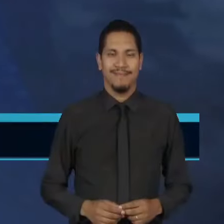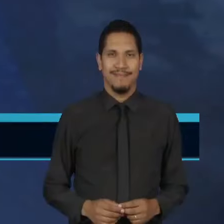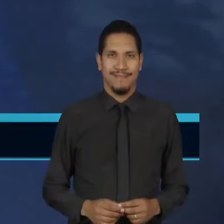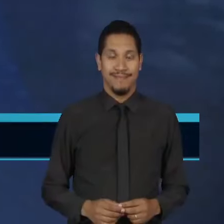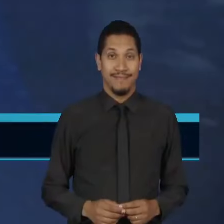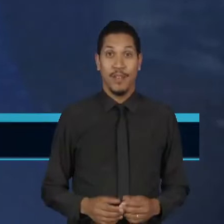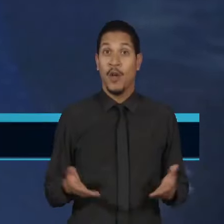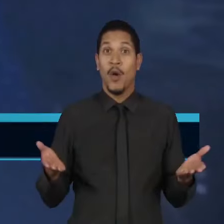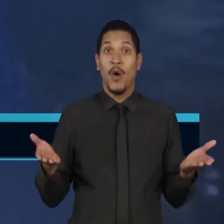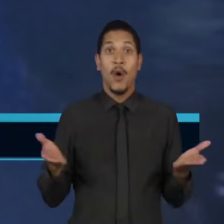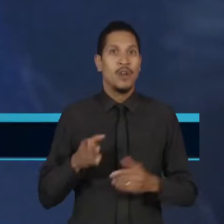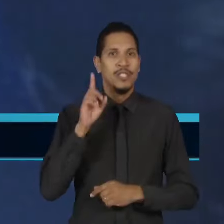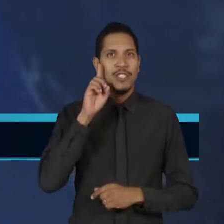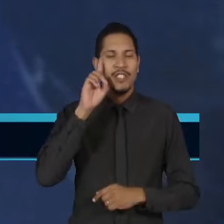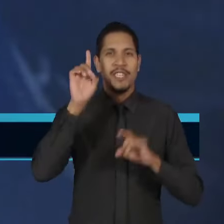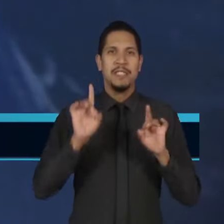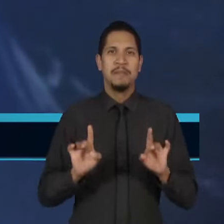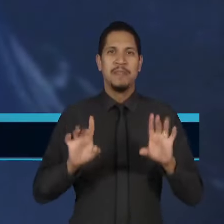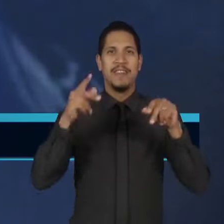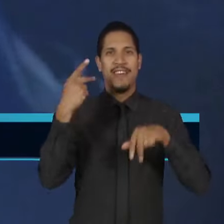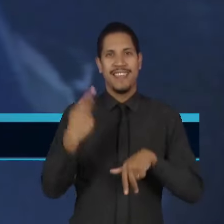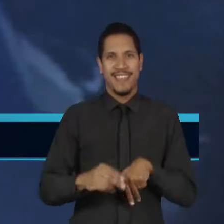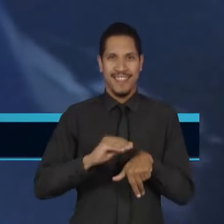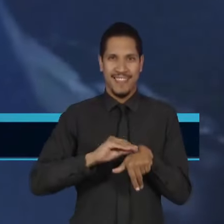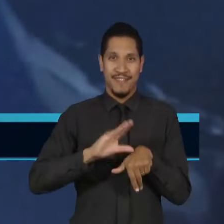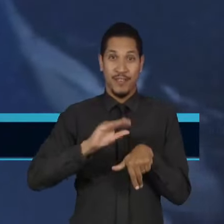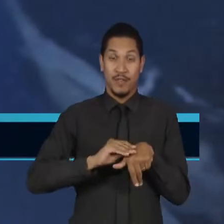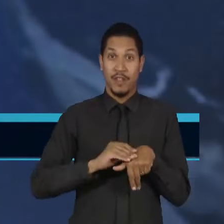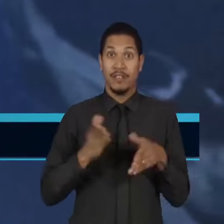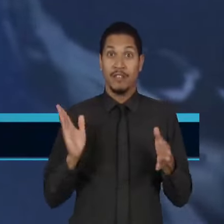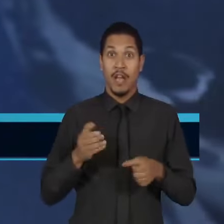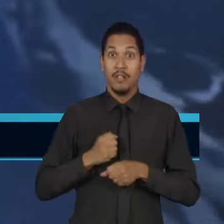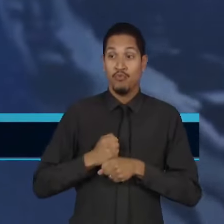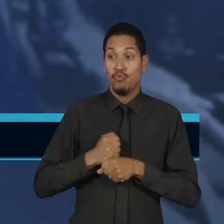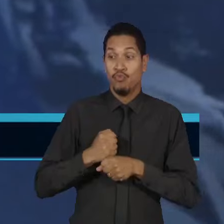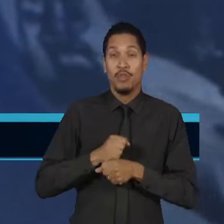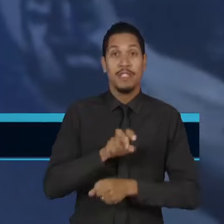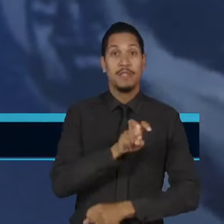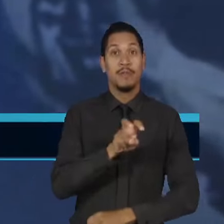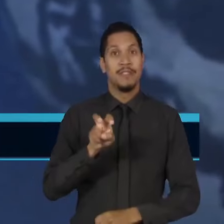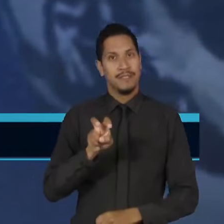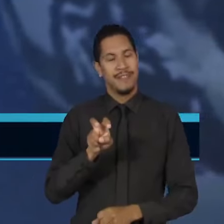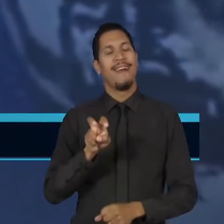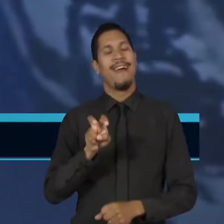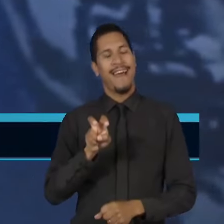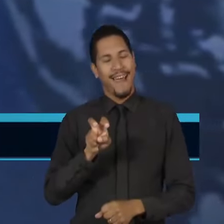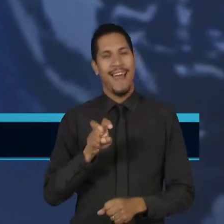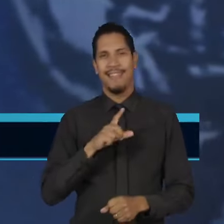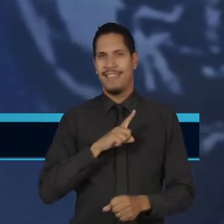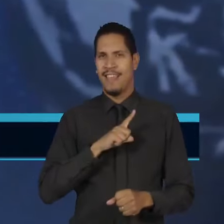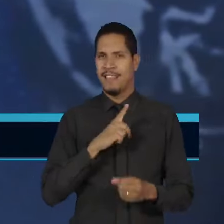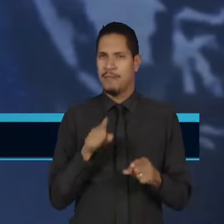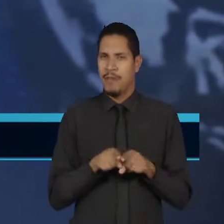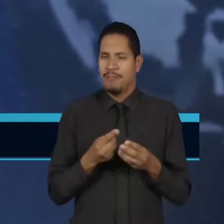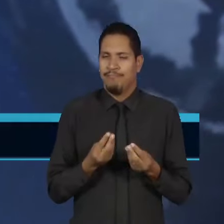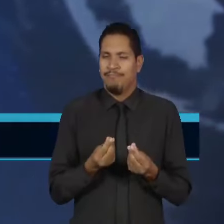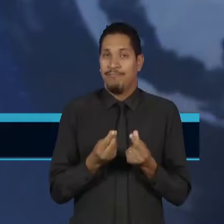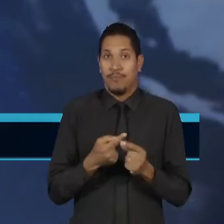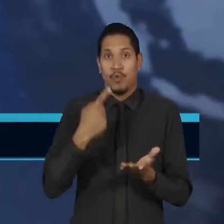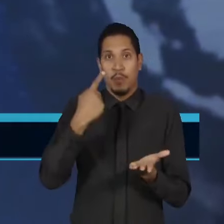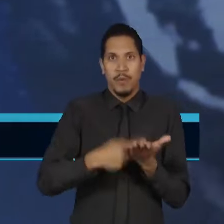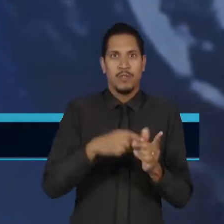Hoje é um dia muito especial para a TV Cultura. A emissora completa 55 anos sem perder a essência, o compromisso